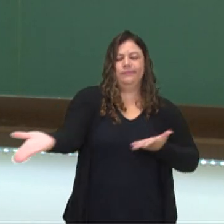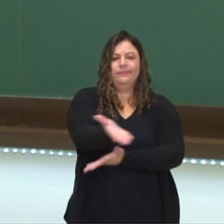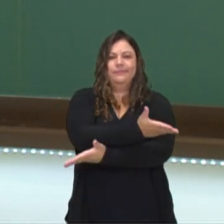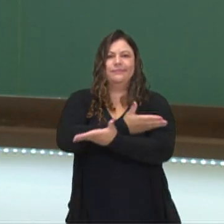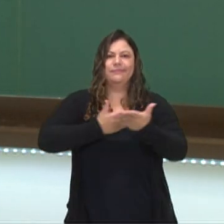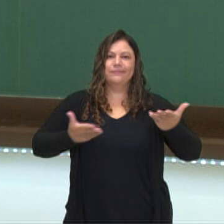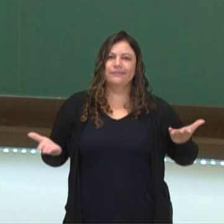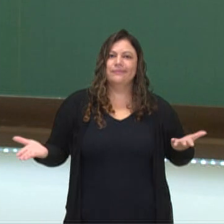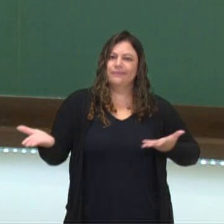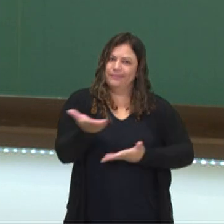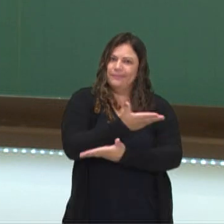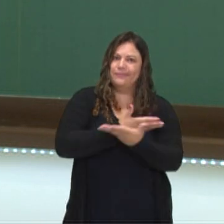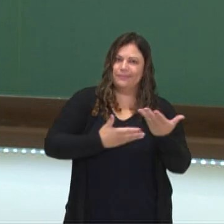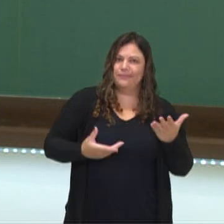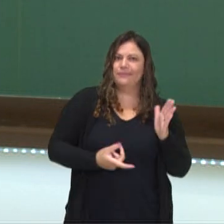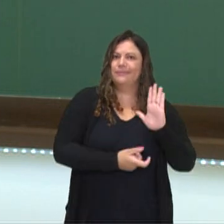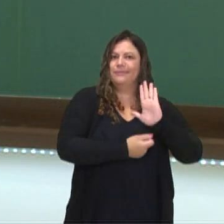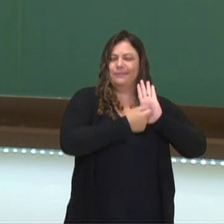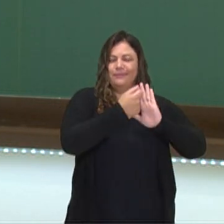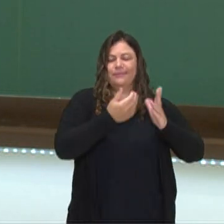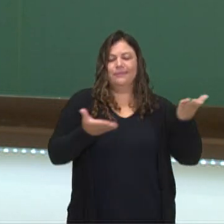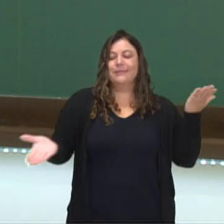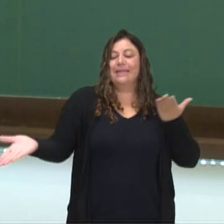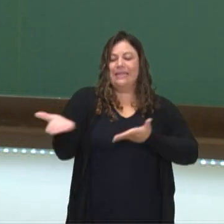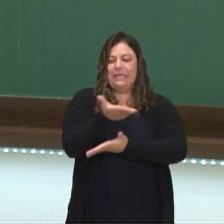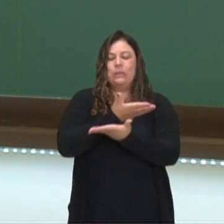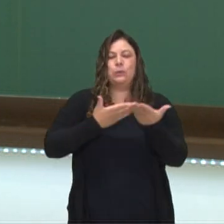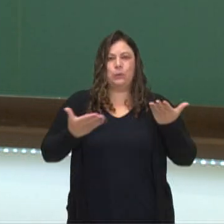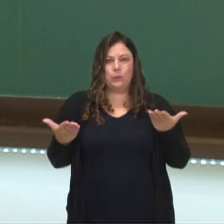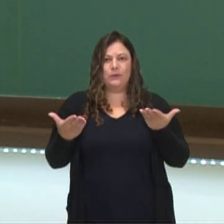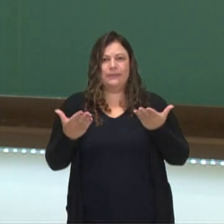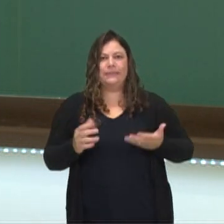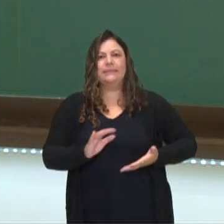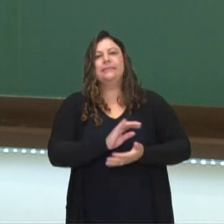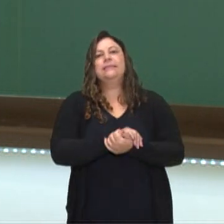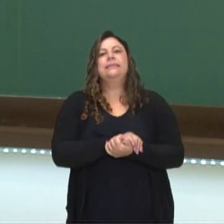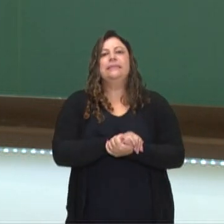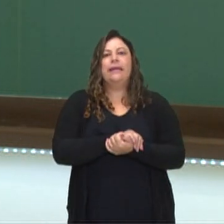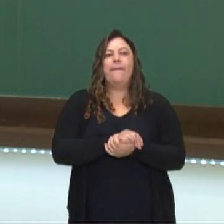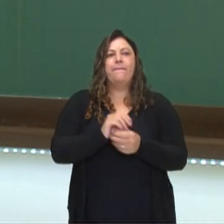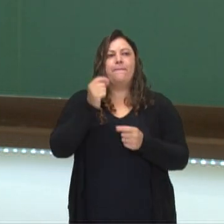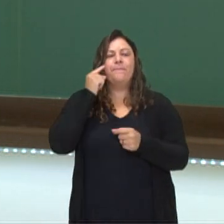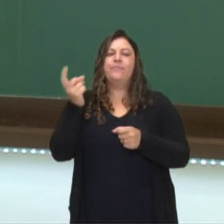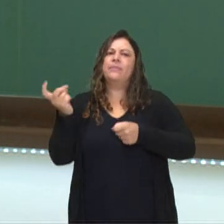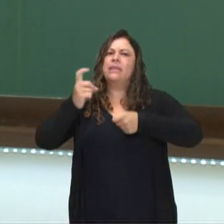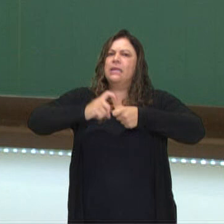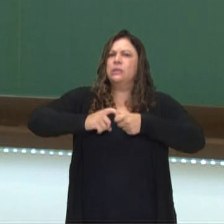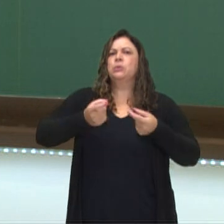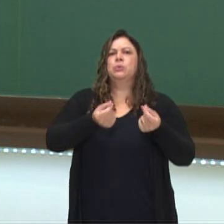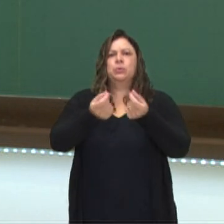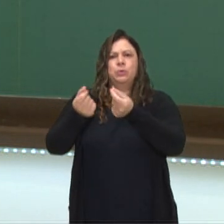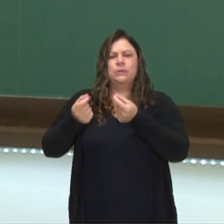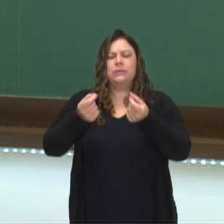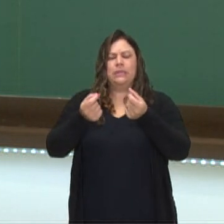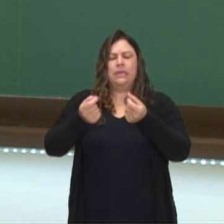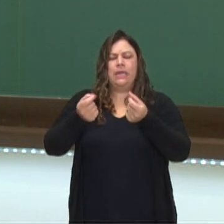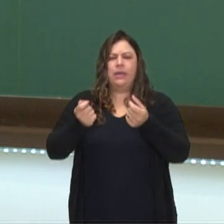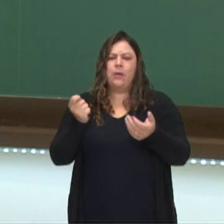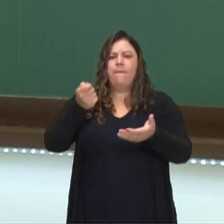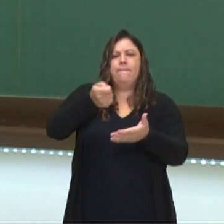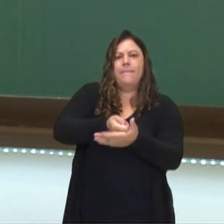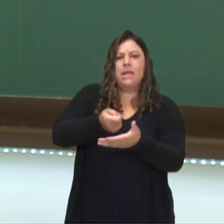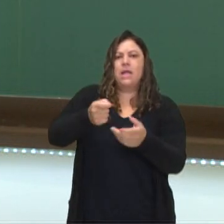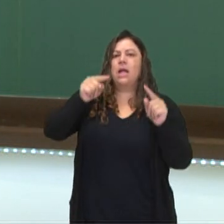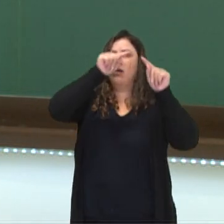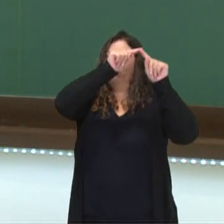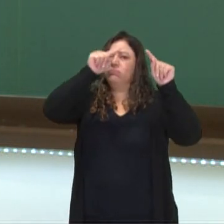negociação na Bolsa de Valores. Então, o comprador tem dinheiro, coloca aqui, entrega para a corretora, os corretores